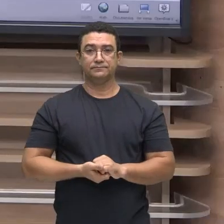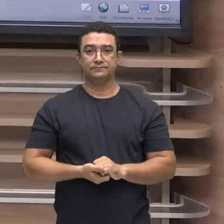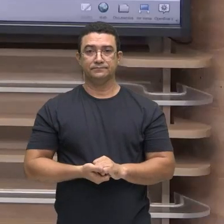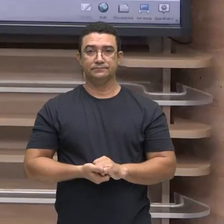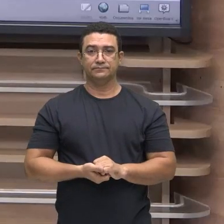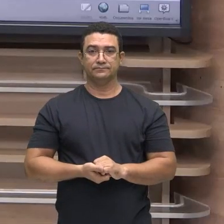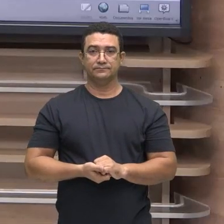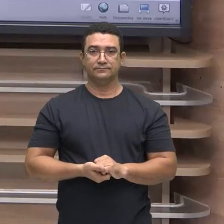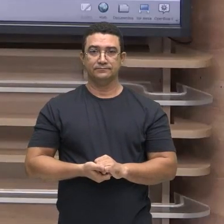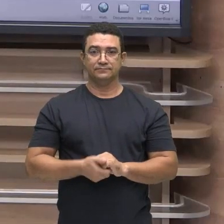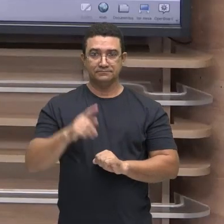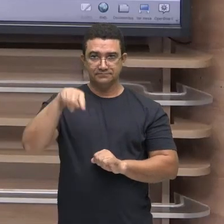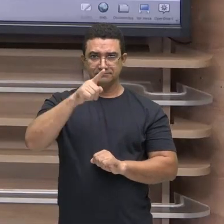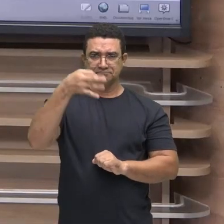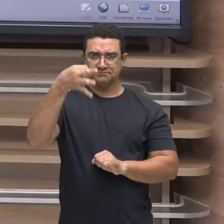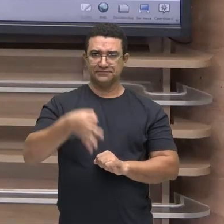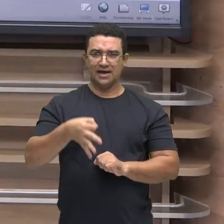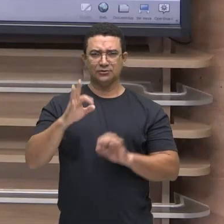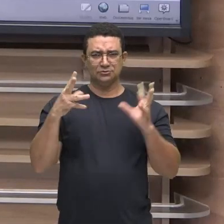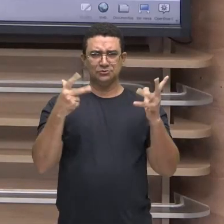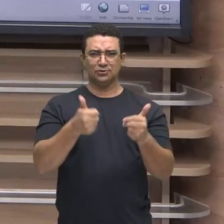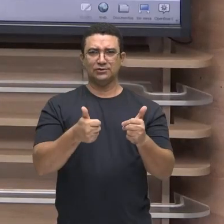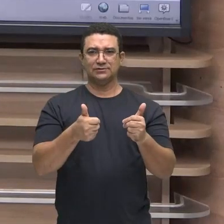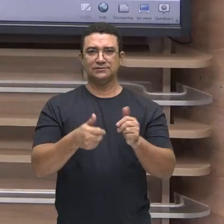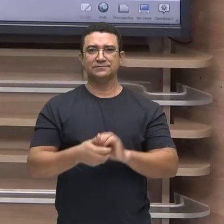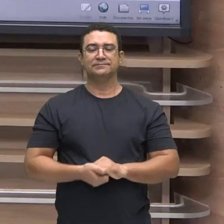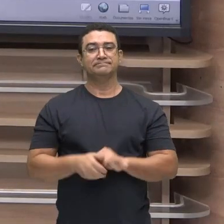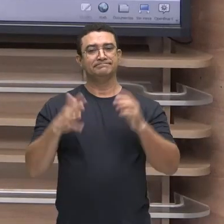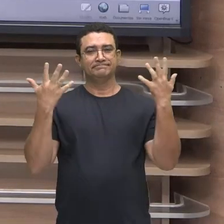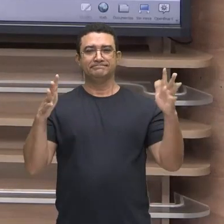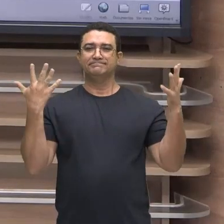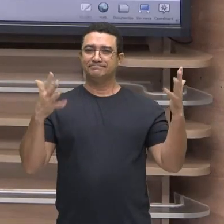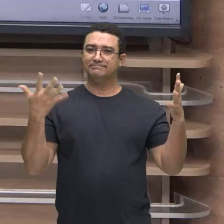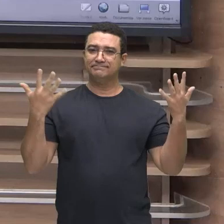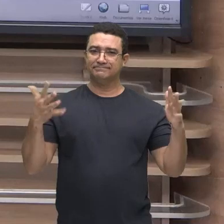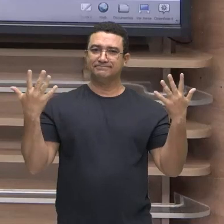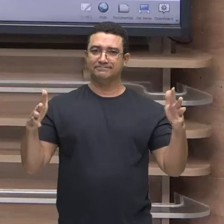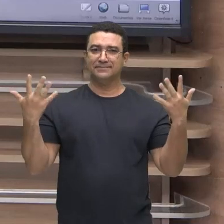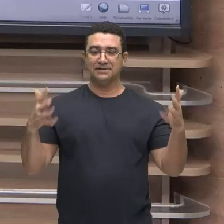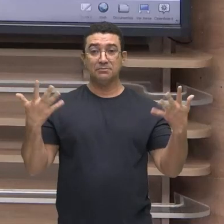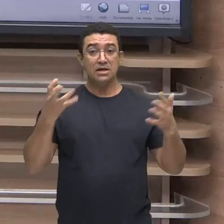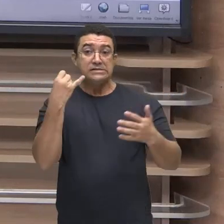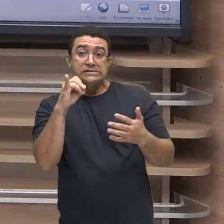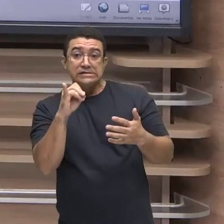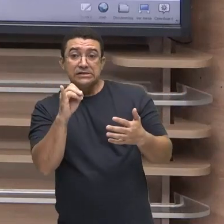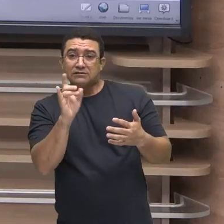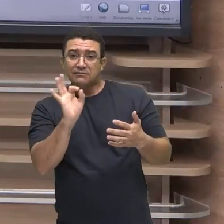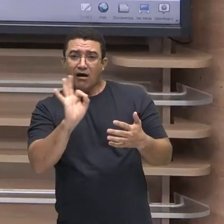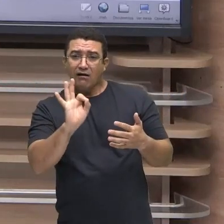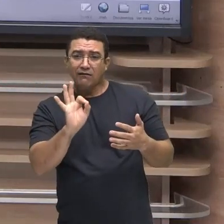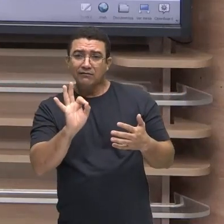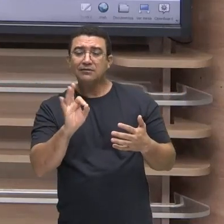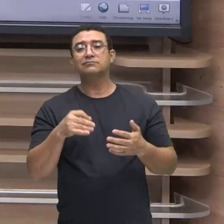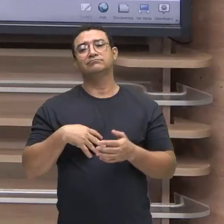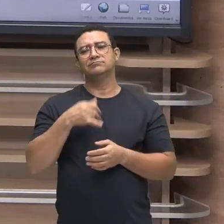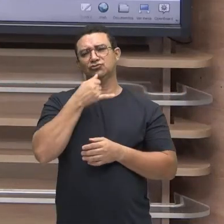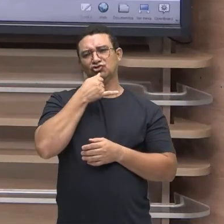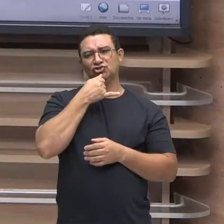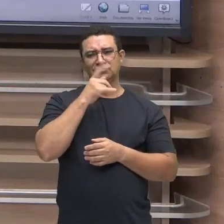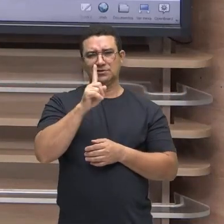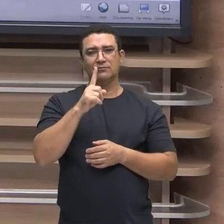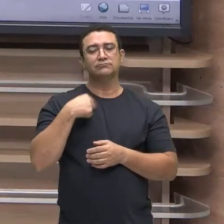aí, acertaram todas? Parabéns, se acertaram. Se não acertaram, não fique triste, que você